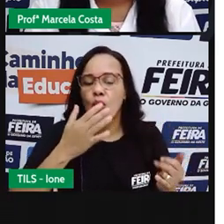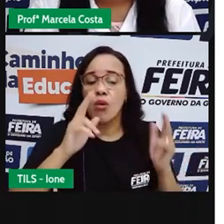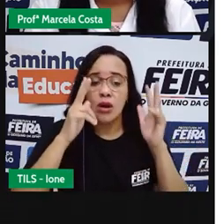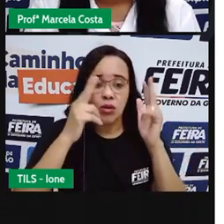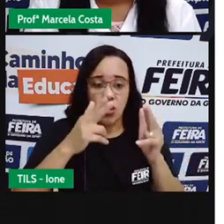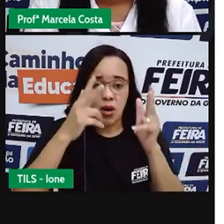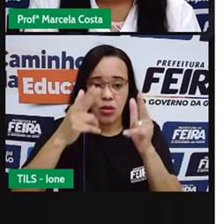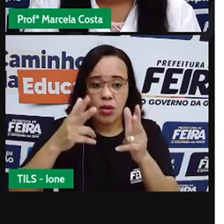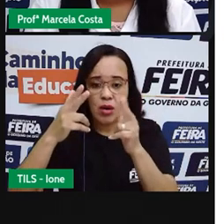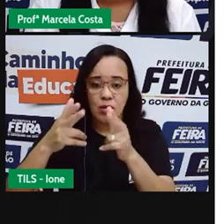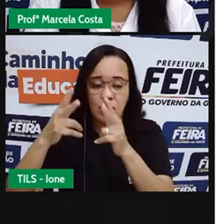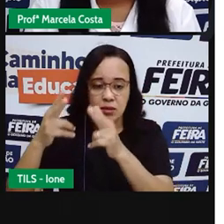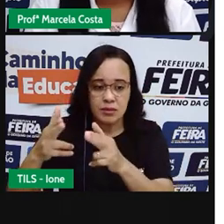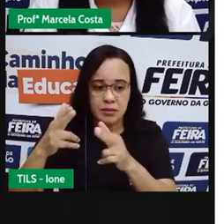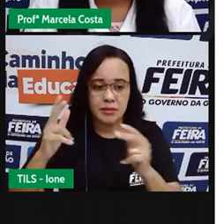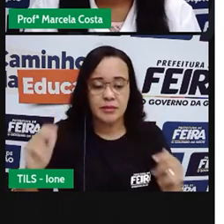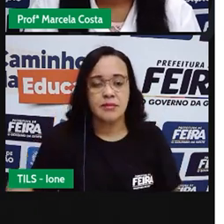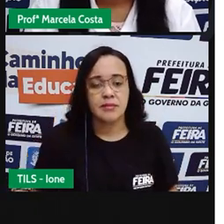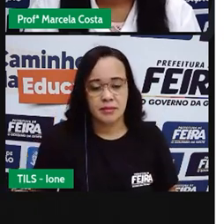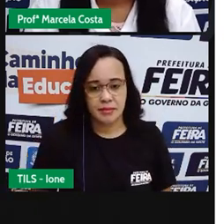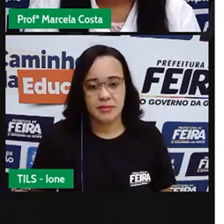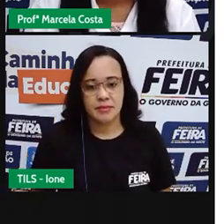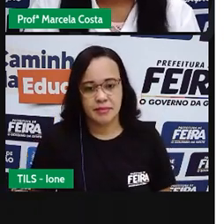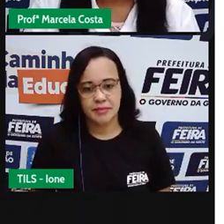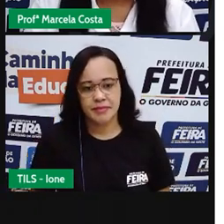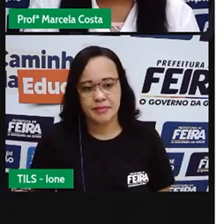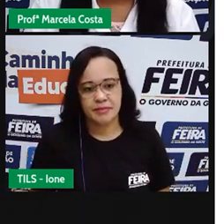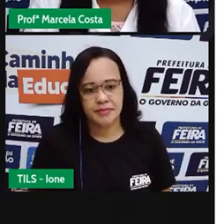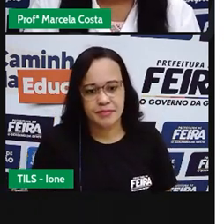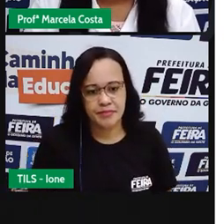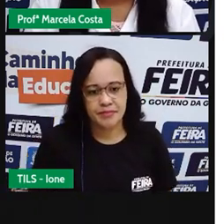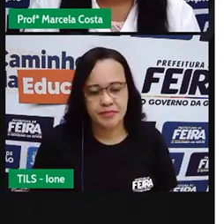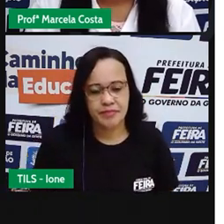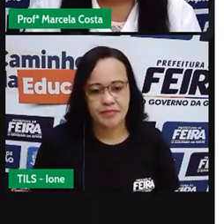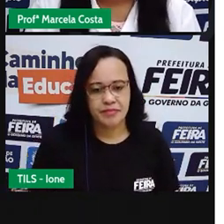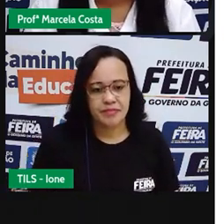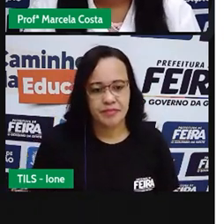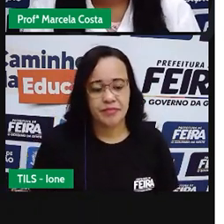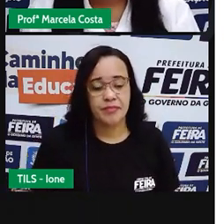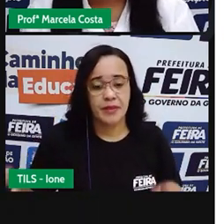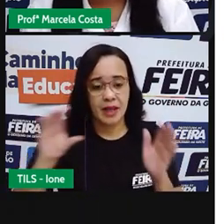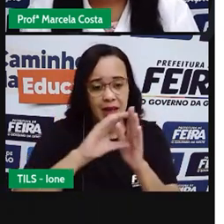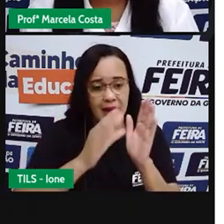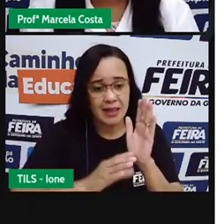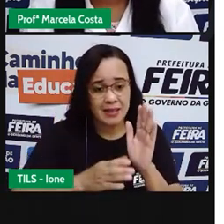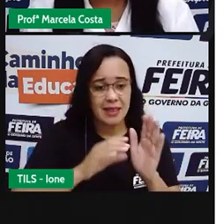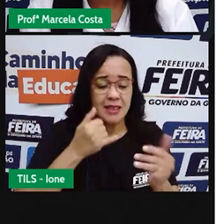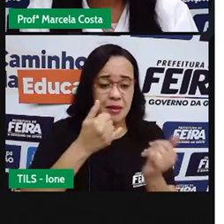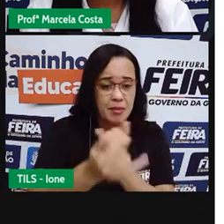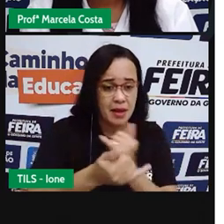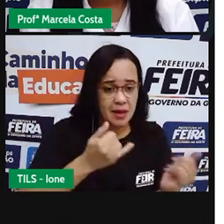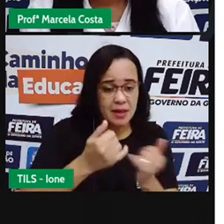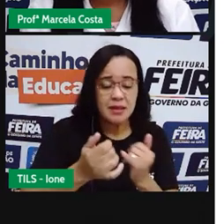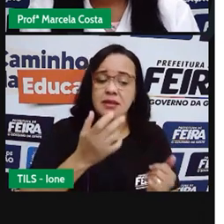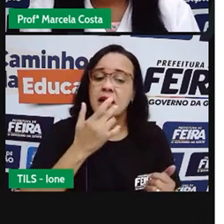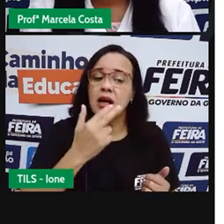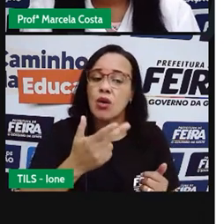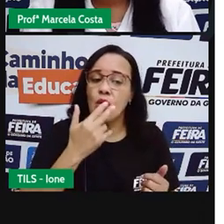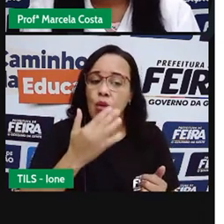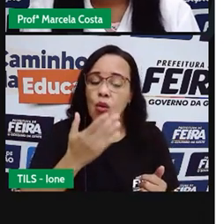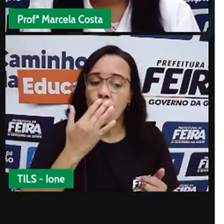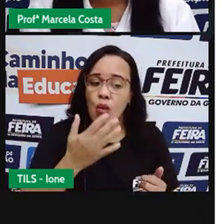vermelha. Observe que apesar delas serem, tem essa característica em comum, que é a cor. Mas